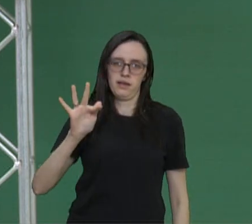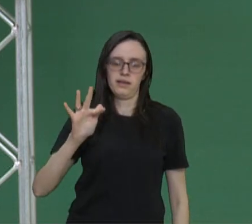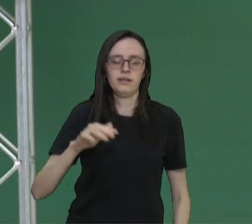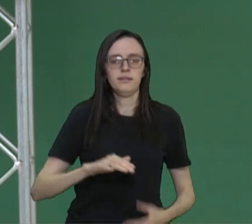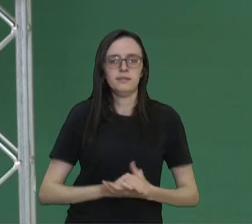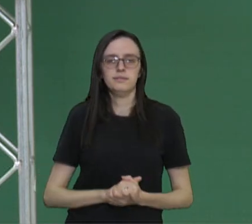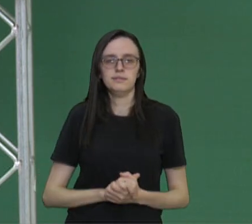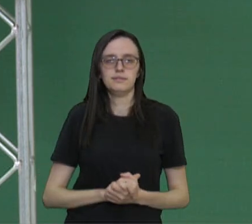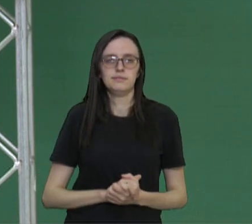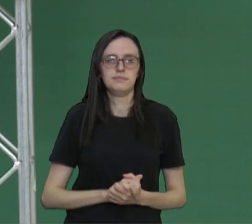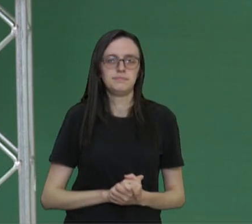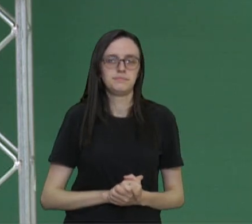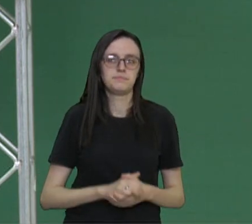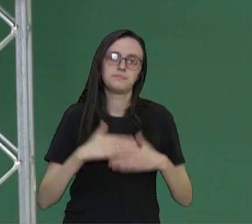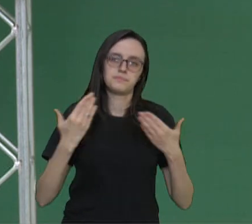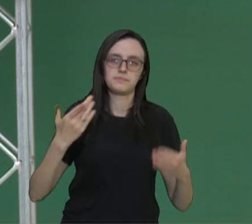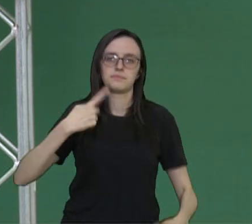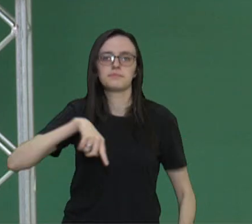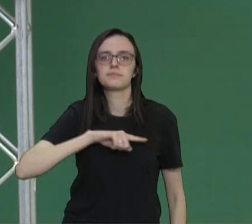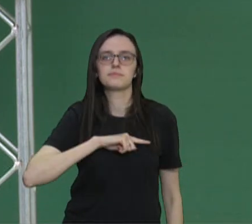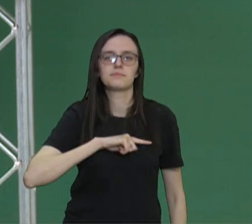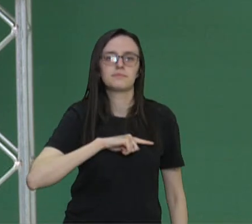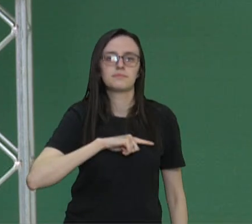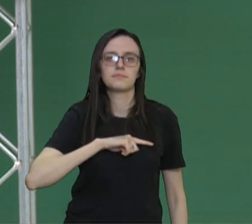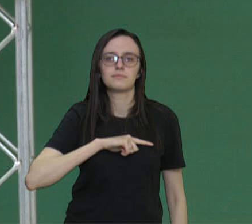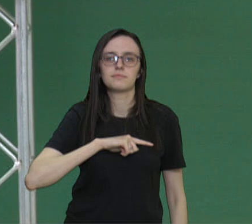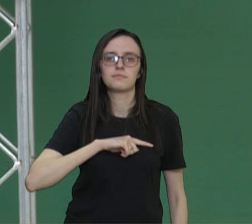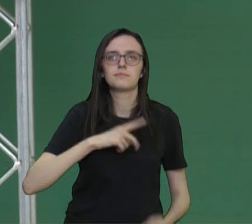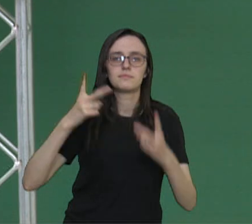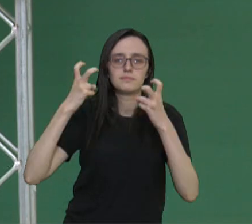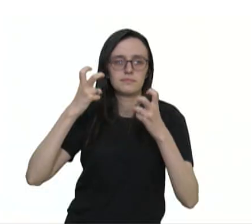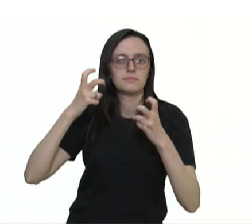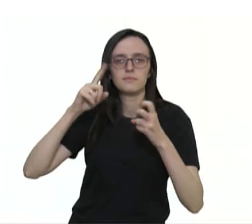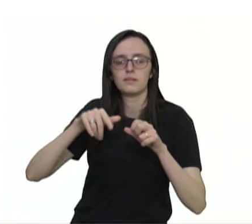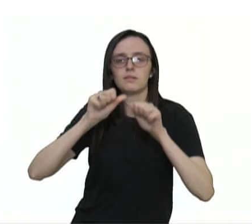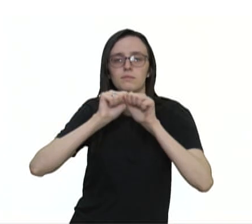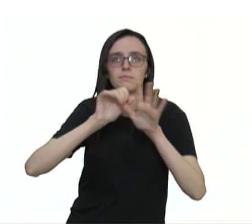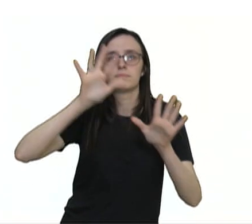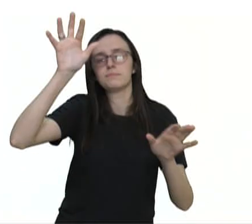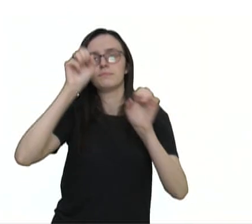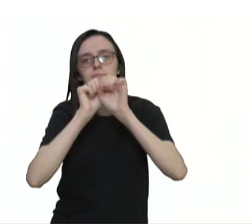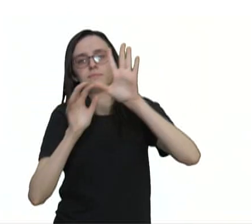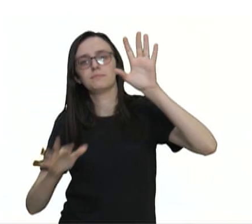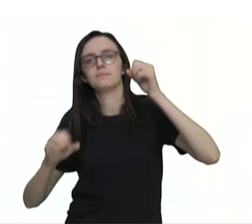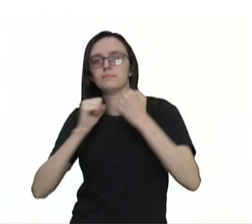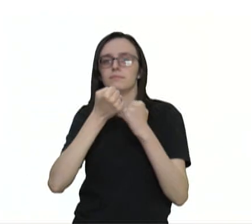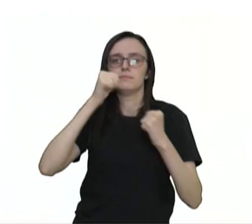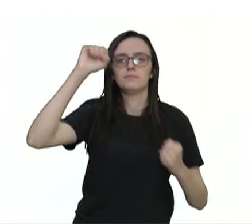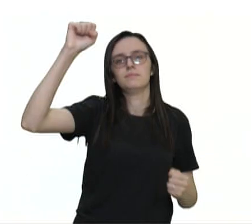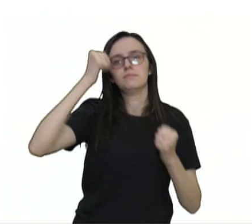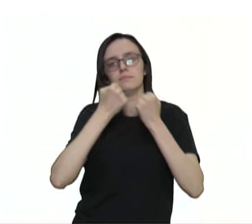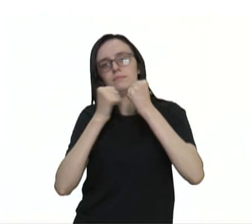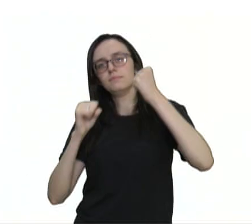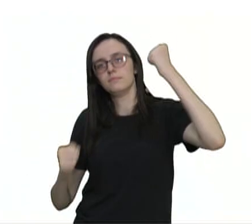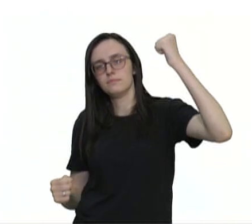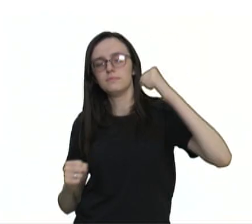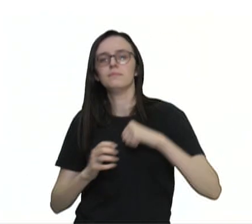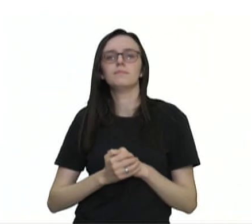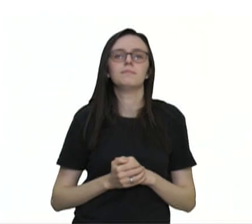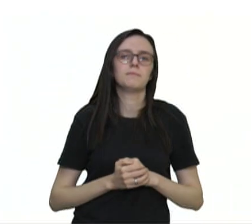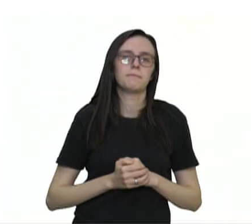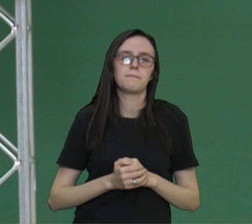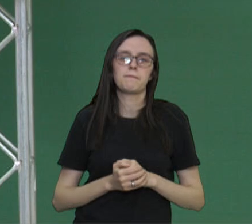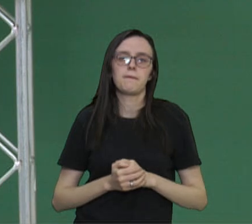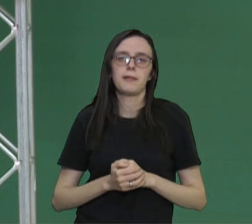certo? A partir daí, então, com toda essa sua extensão de território, com todas essas unidades